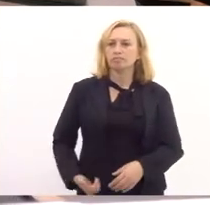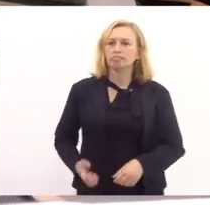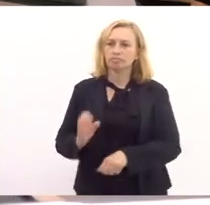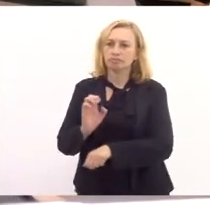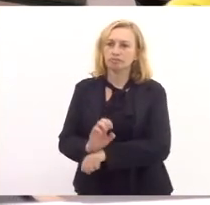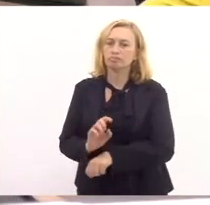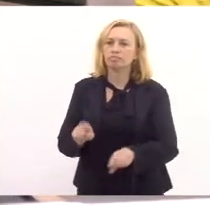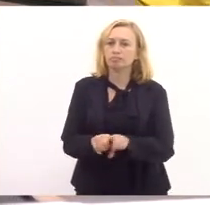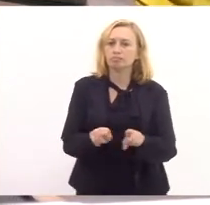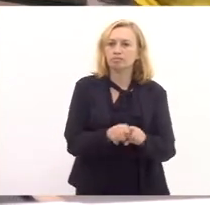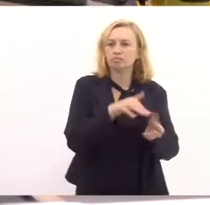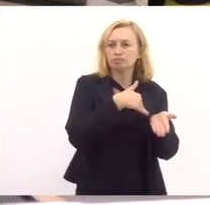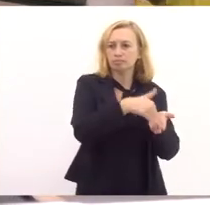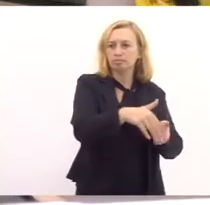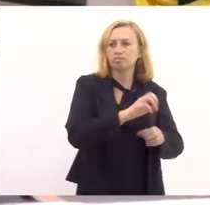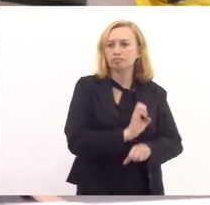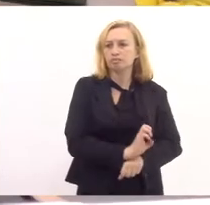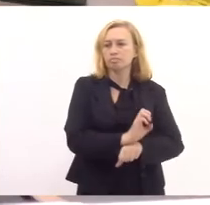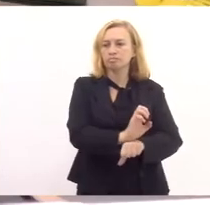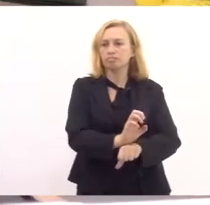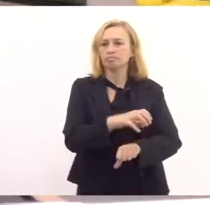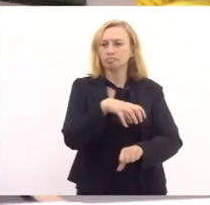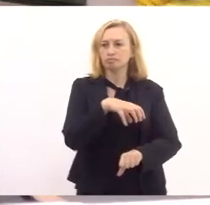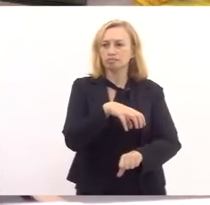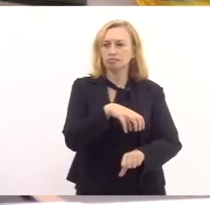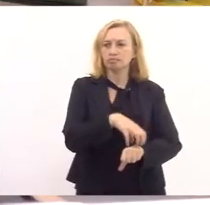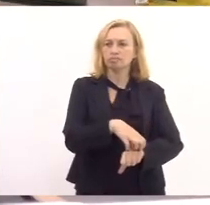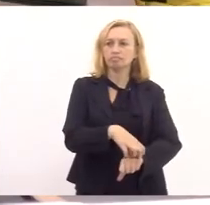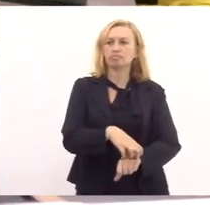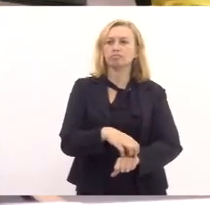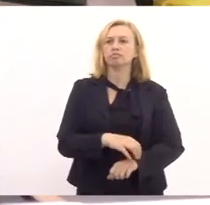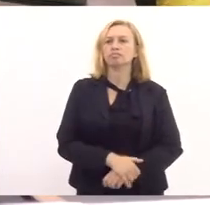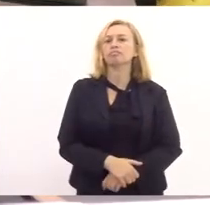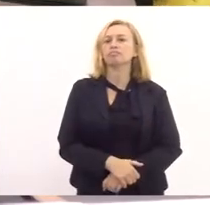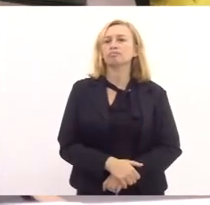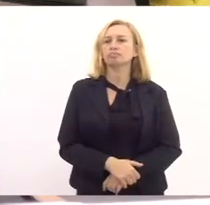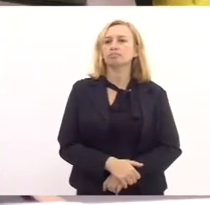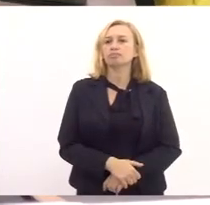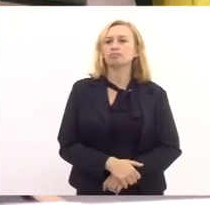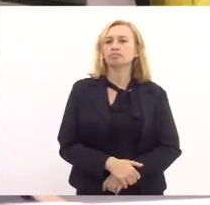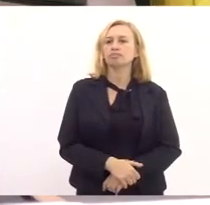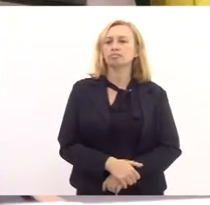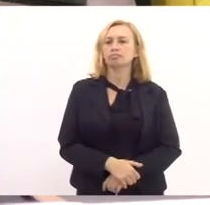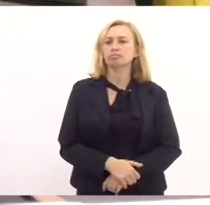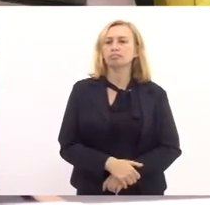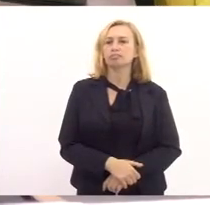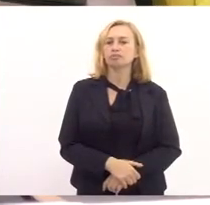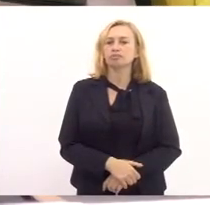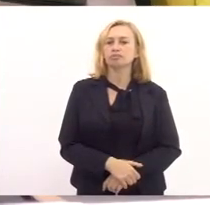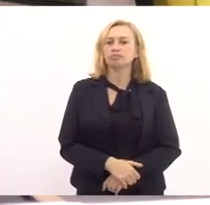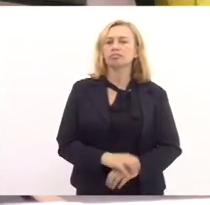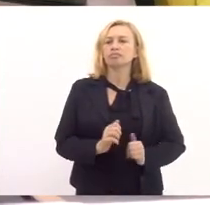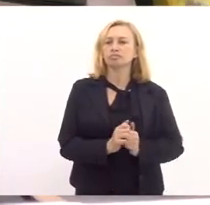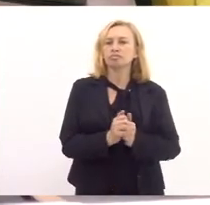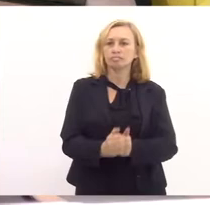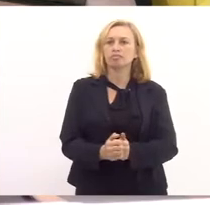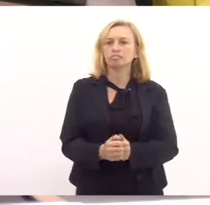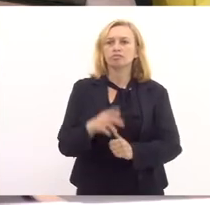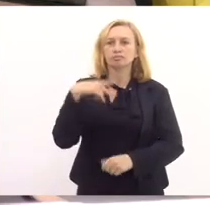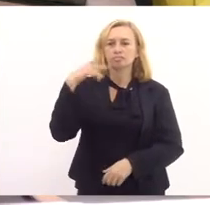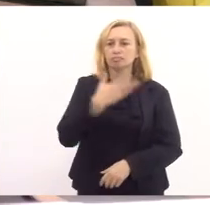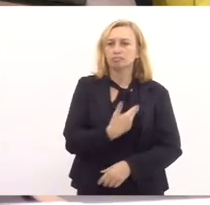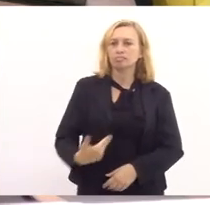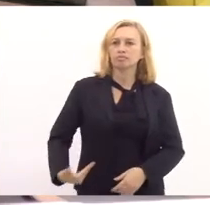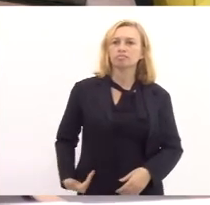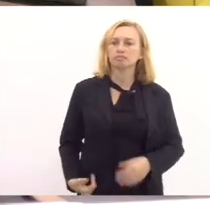Transportes de Estado. Então, a Secretaria tem a atribuição, de fato, de conduzir as políticas públicas que são